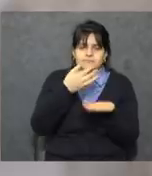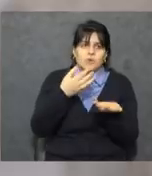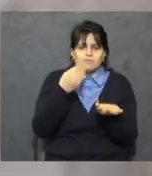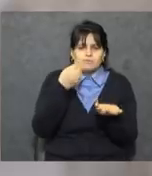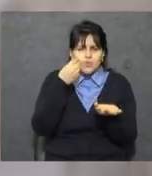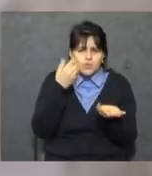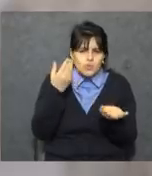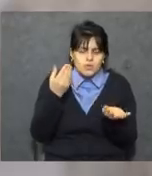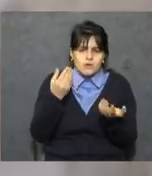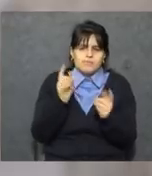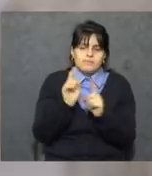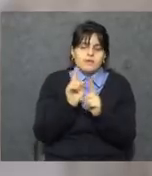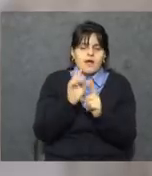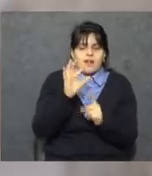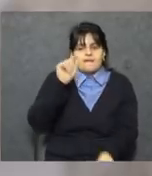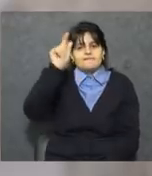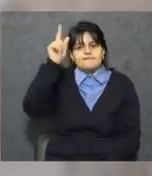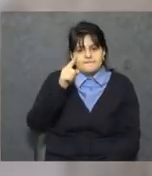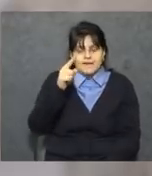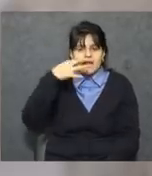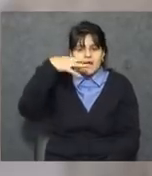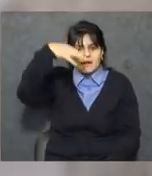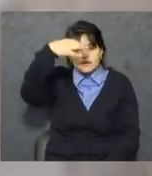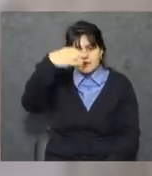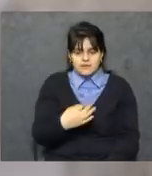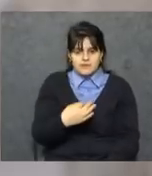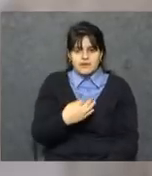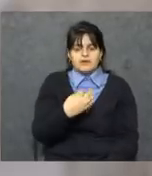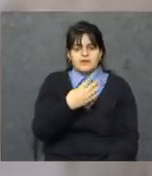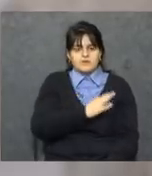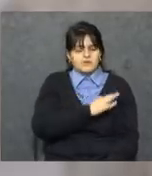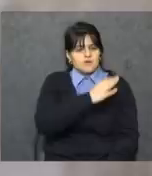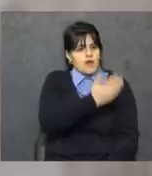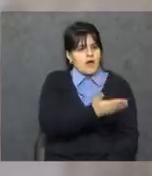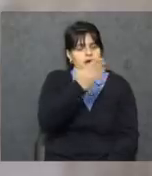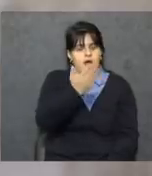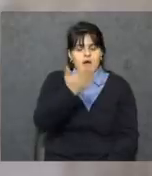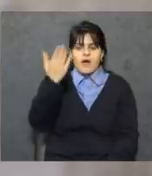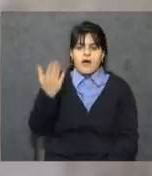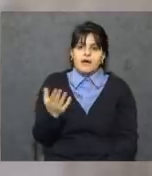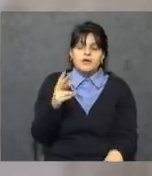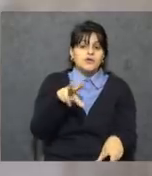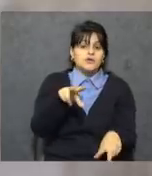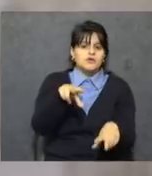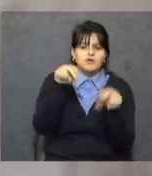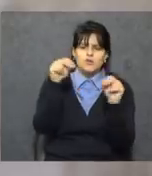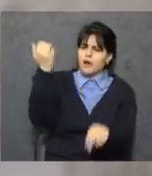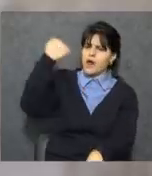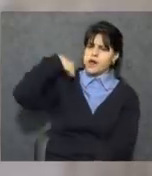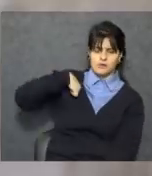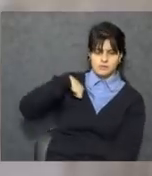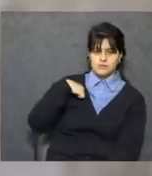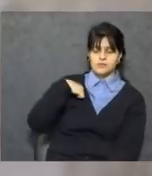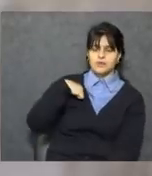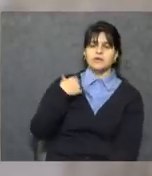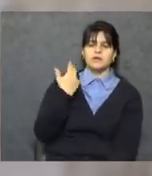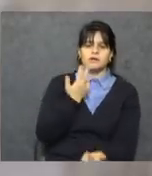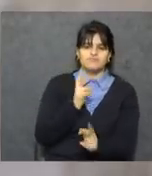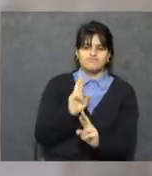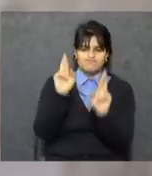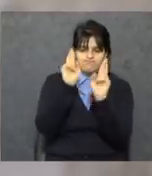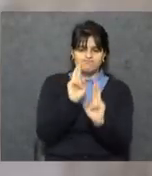um ato de fé na sua presença que nunca nos abandona, e desejando a união íntima